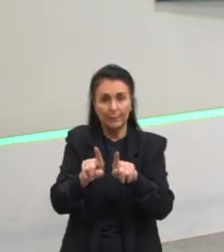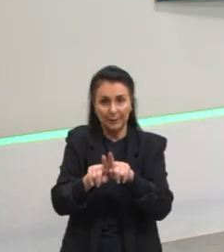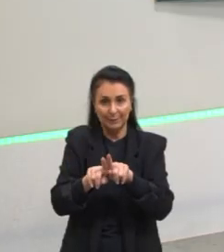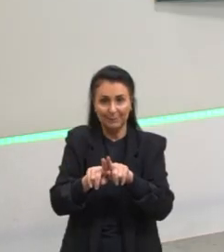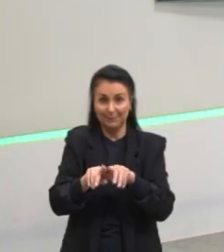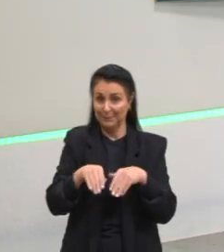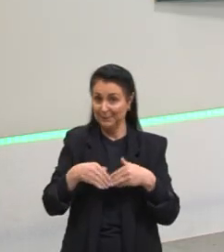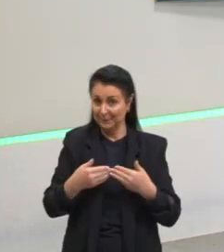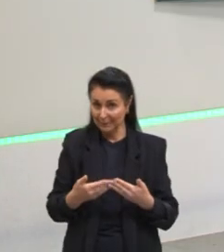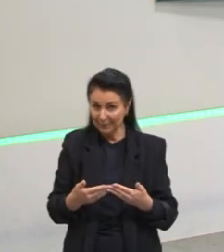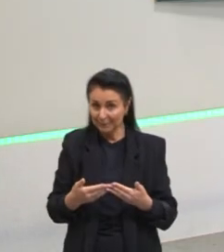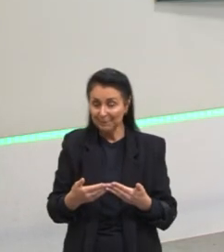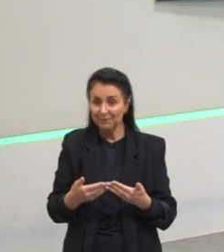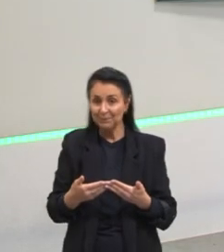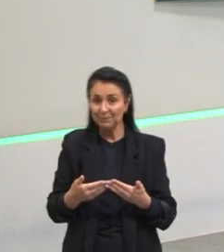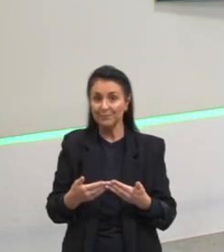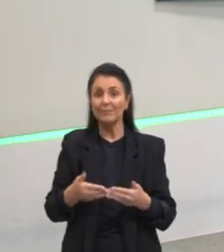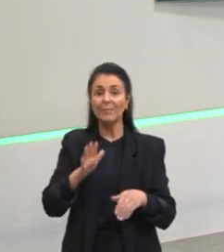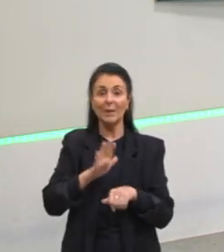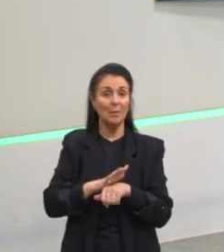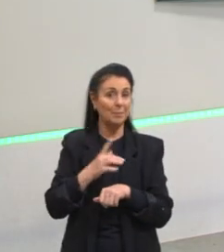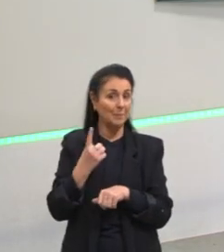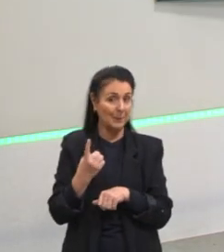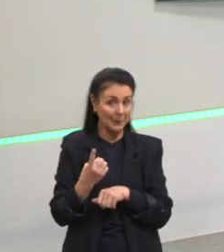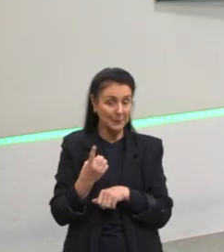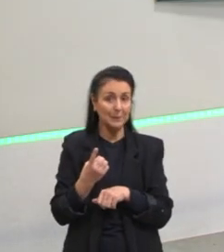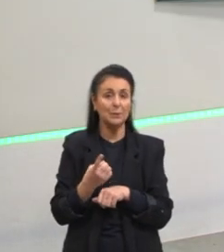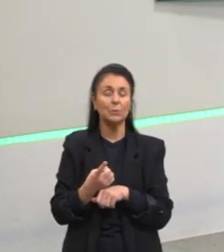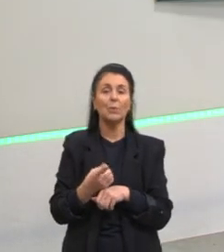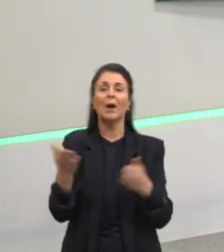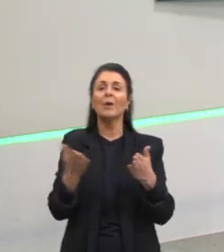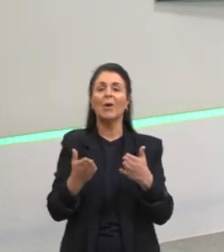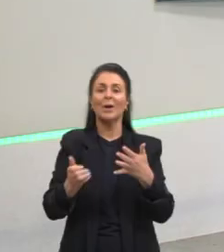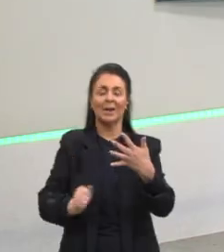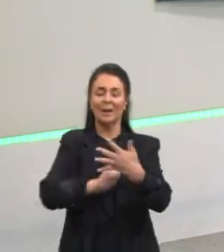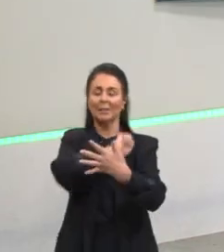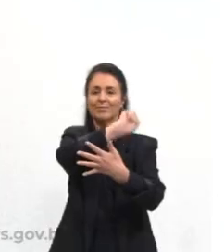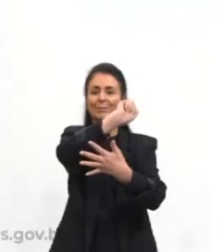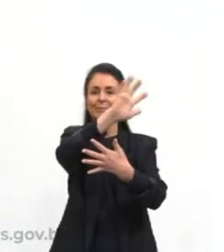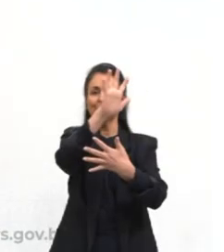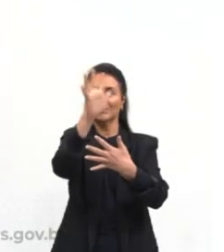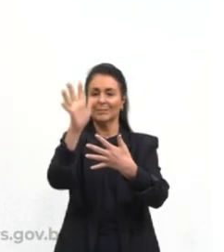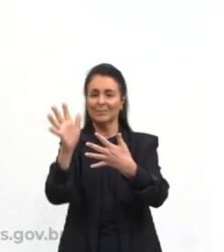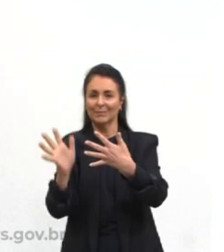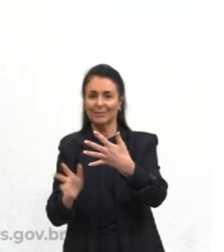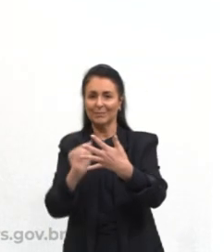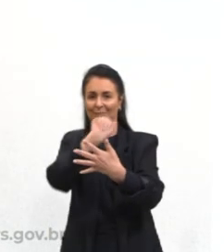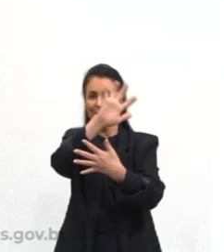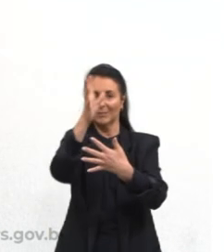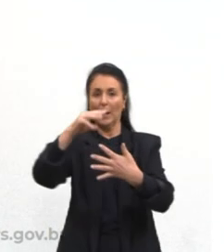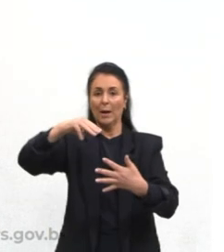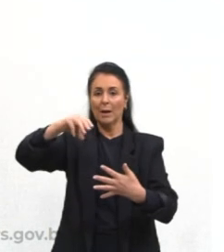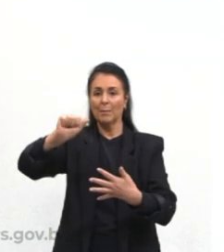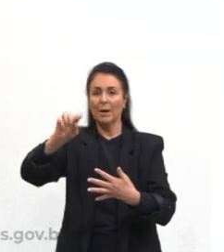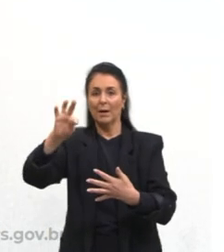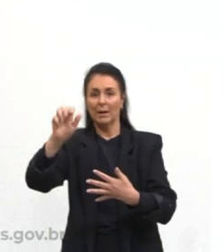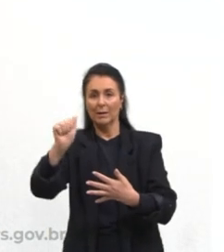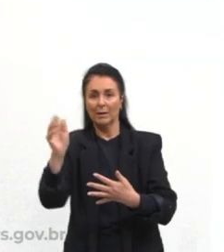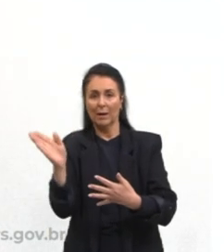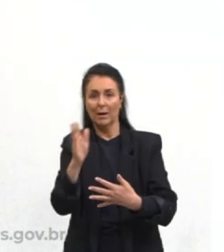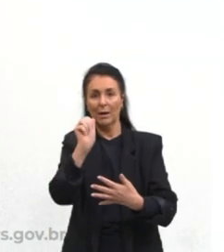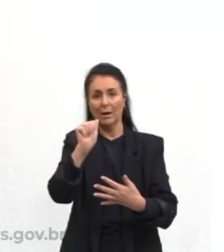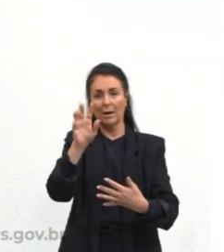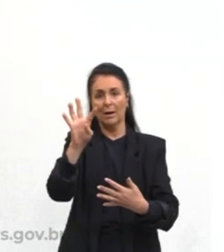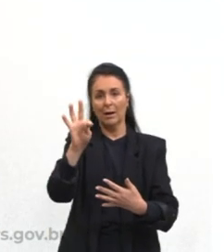meninos e meninas vamos passar então aqui mais um E aí a Mata Atlântica tá a gurizada entramos na Mata Atlântica Mata Atlântica